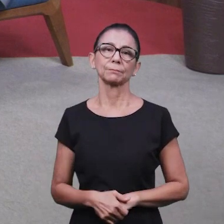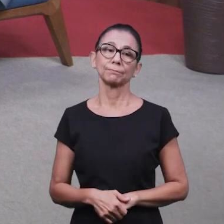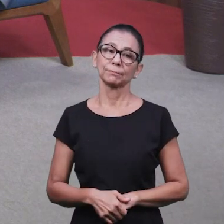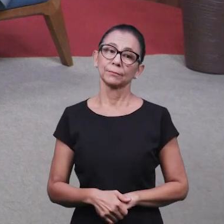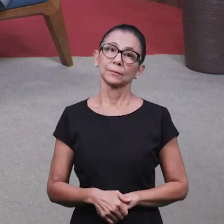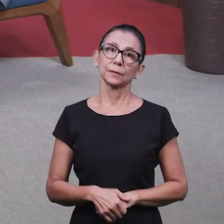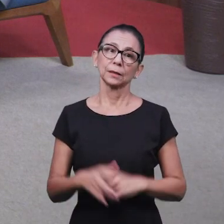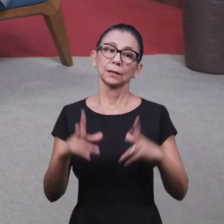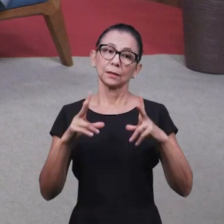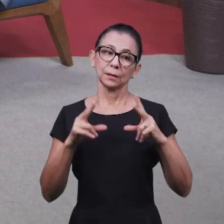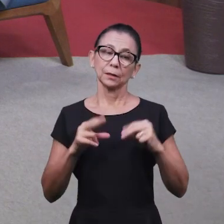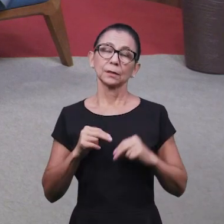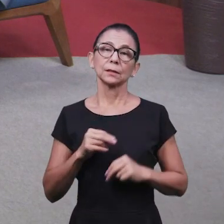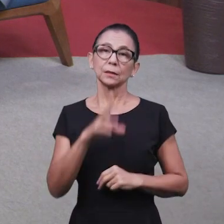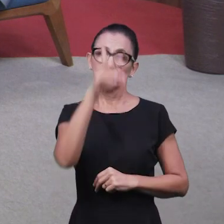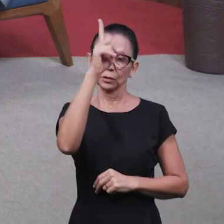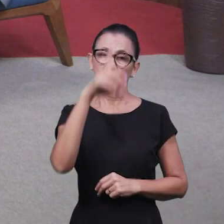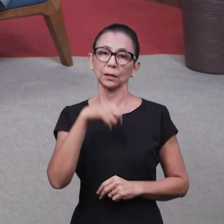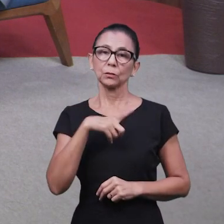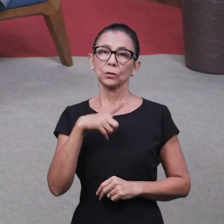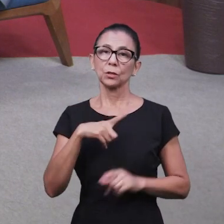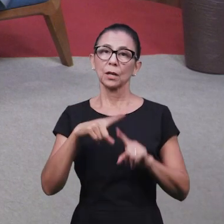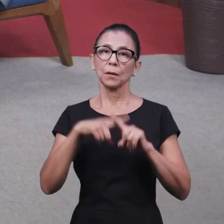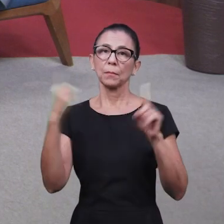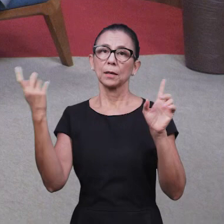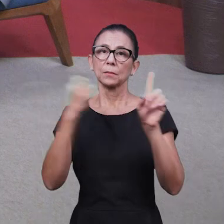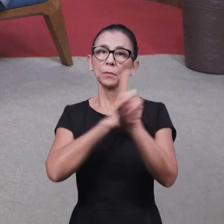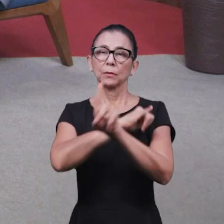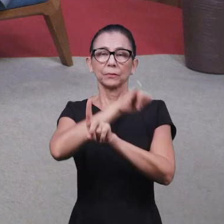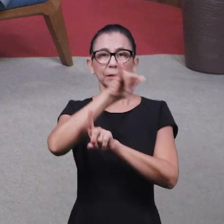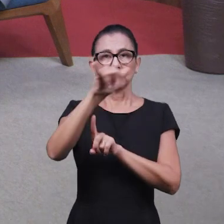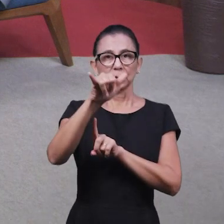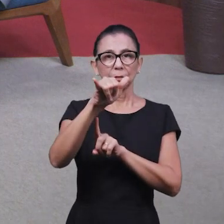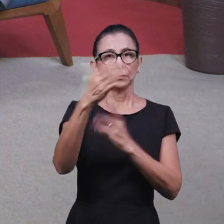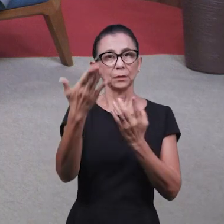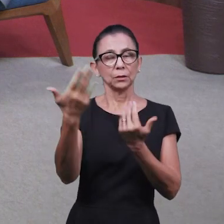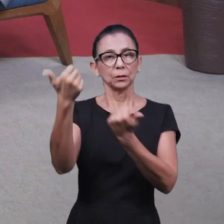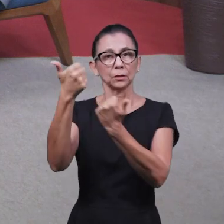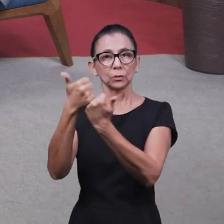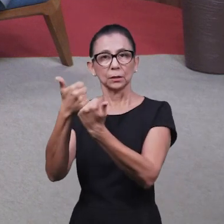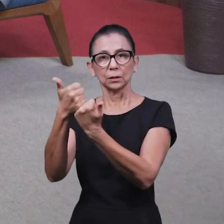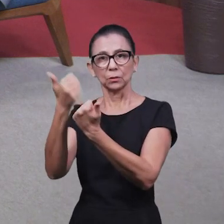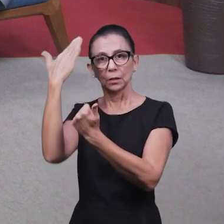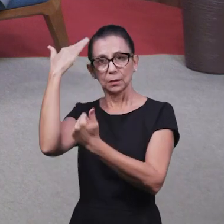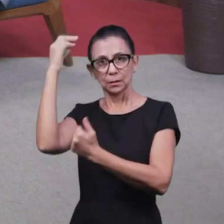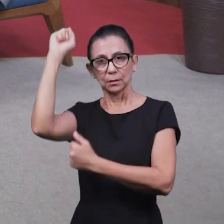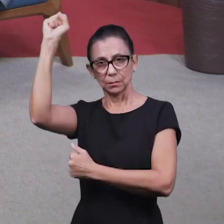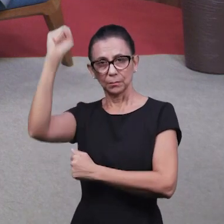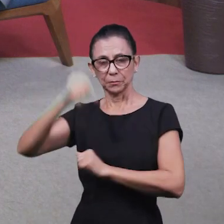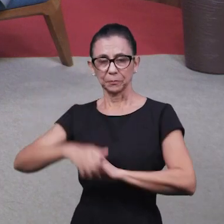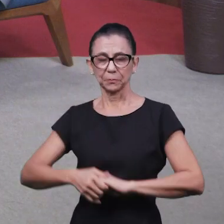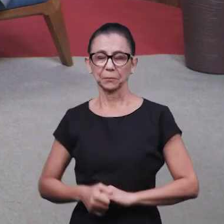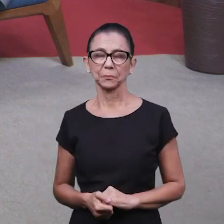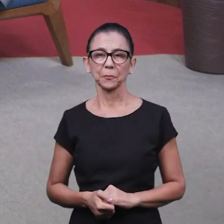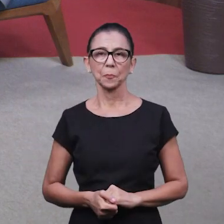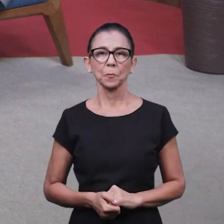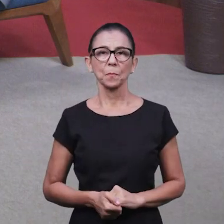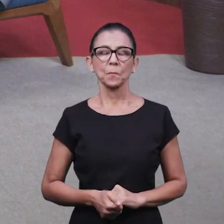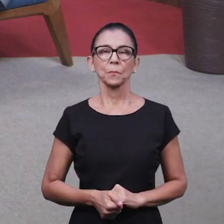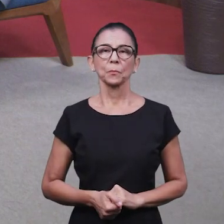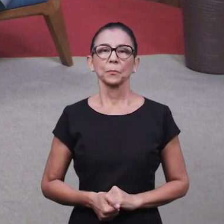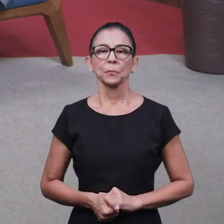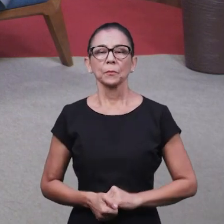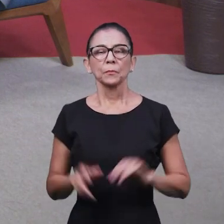mas profeticamente já estava profetizado que quem iria suceder Davi era Salomão. Isso já estava profetizado, né? Então,